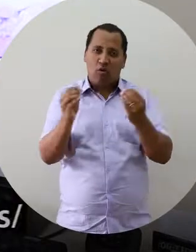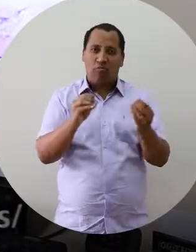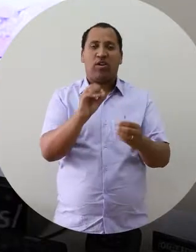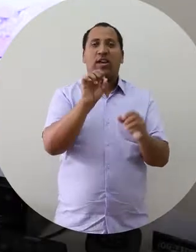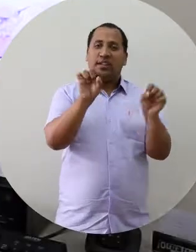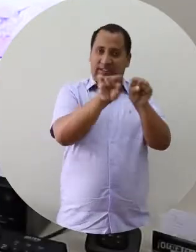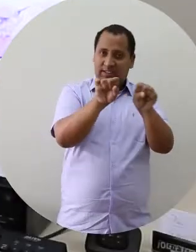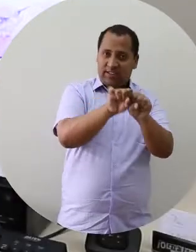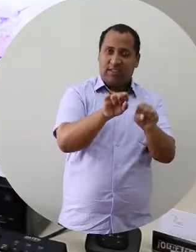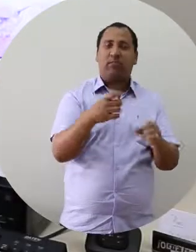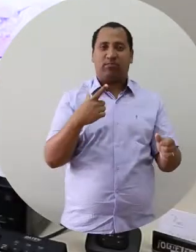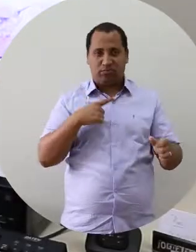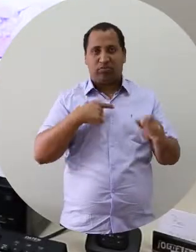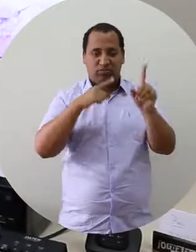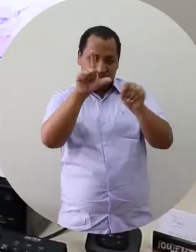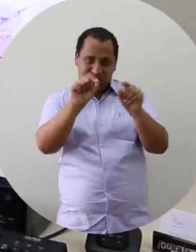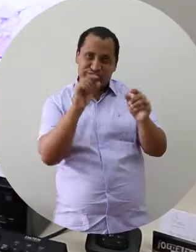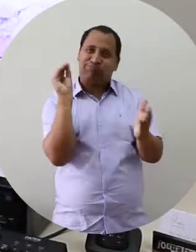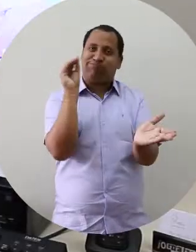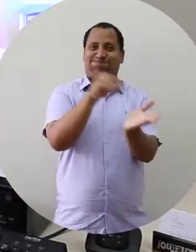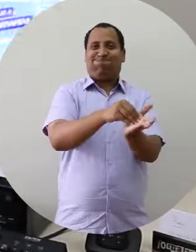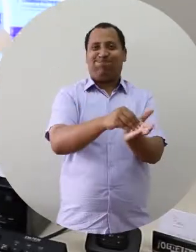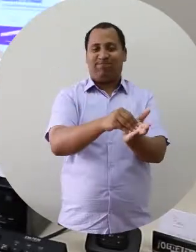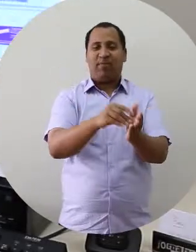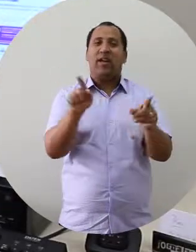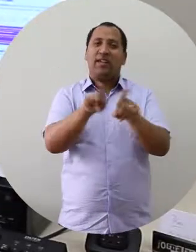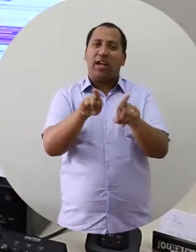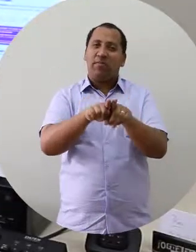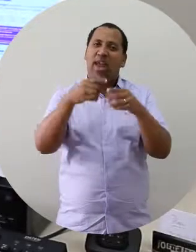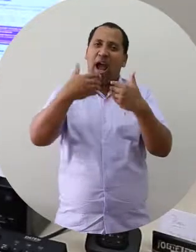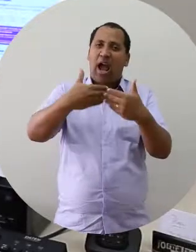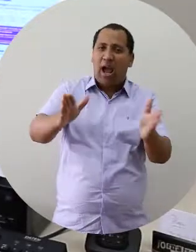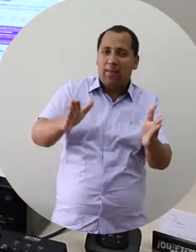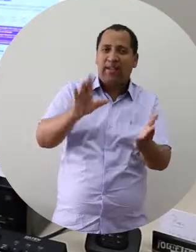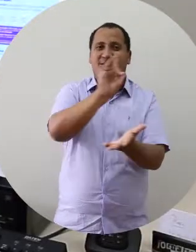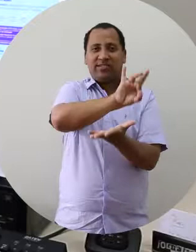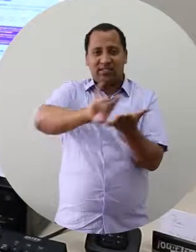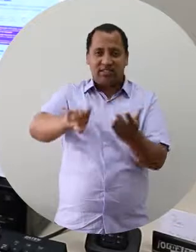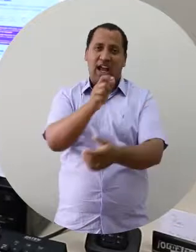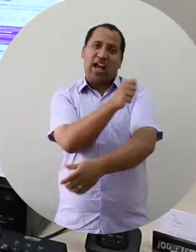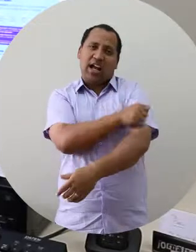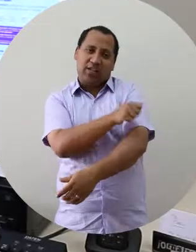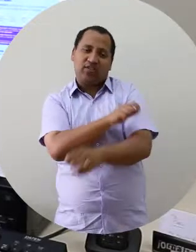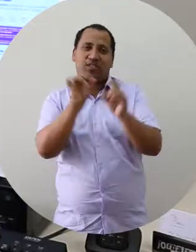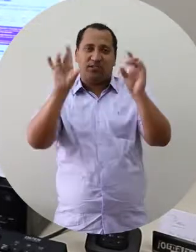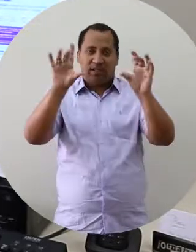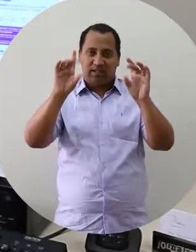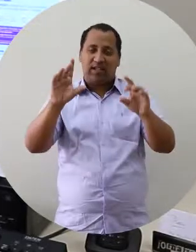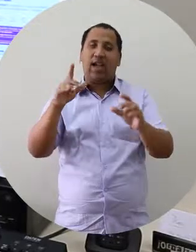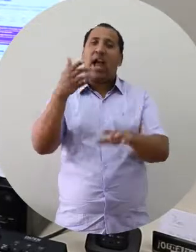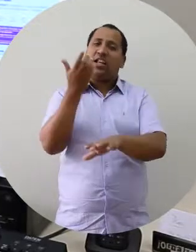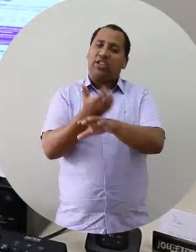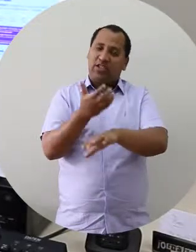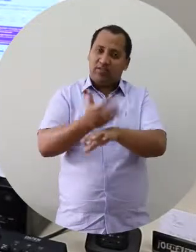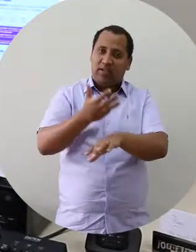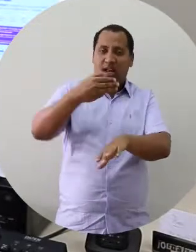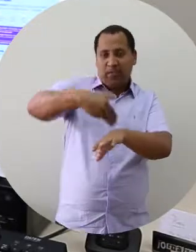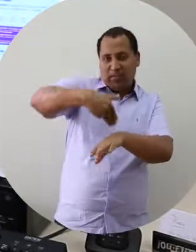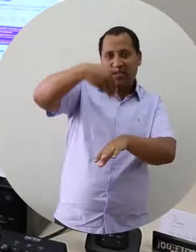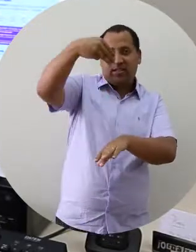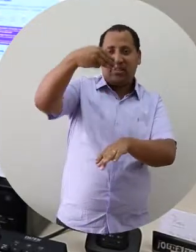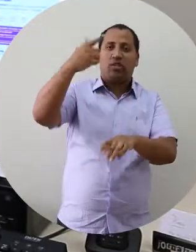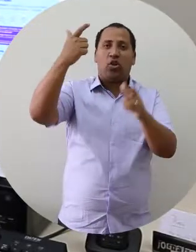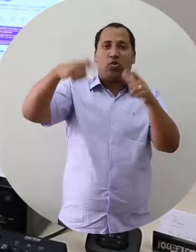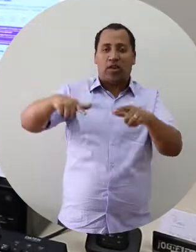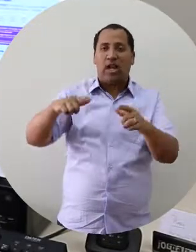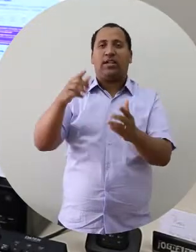processos seletivos. E estão abertas inscrições para aluno especial para disciplinas de mestrado do Programa de Pós-Graduação em Educação